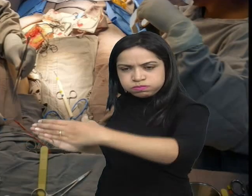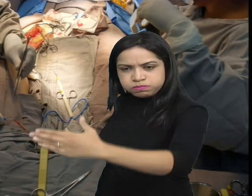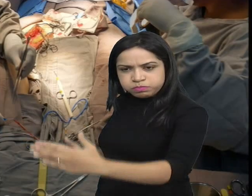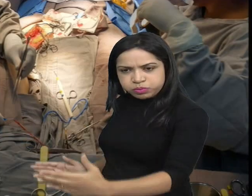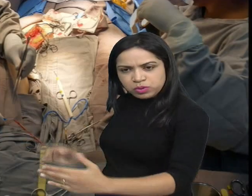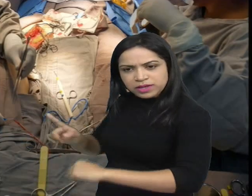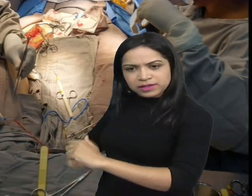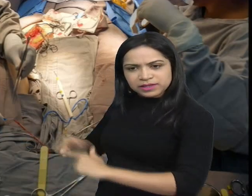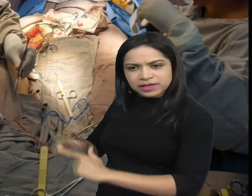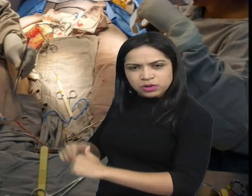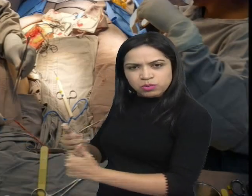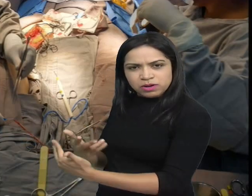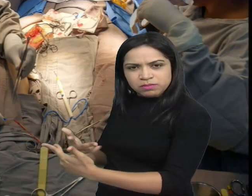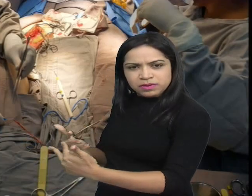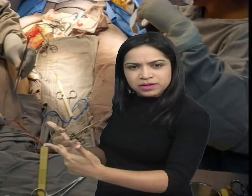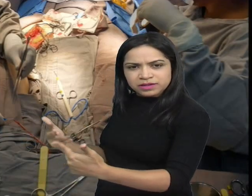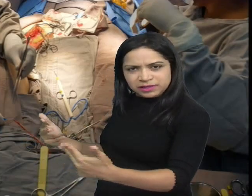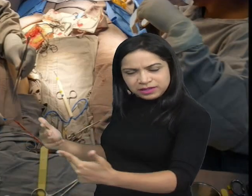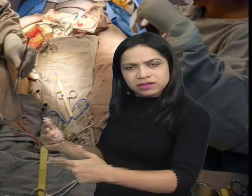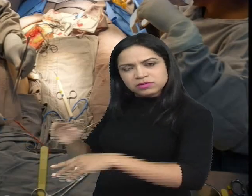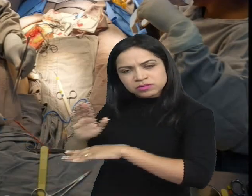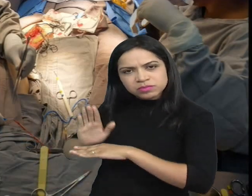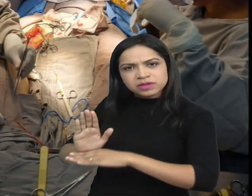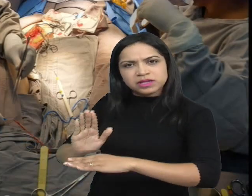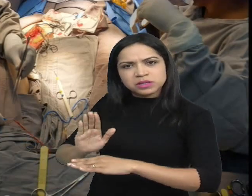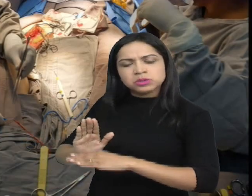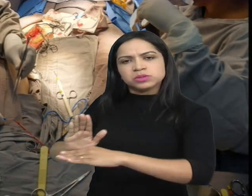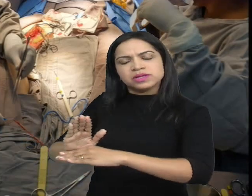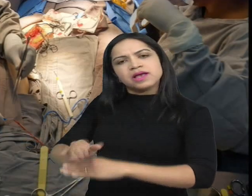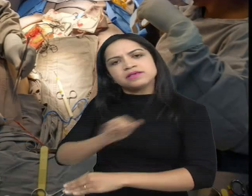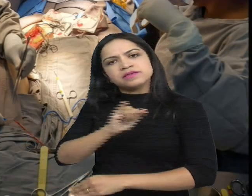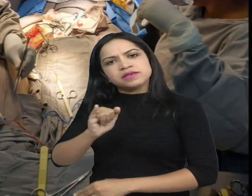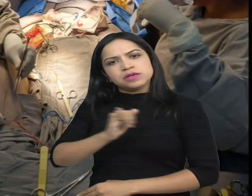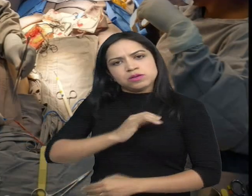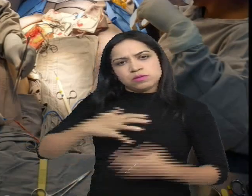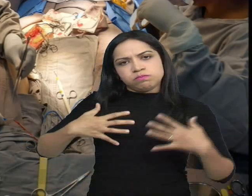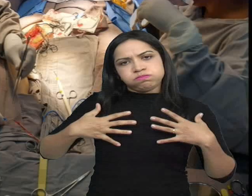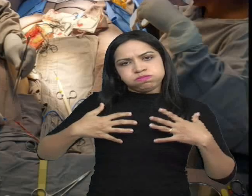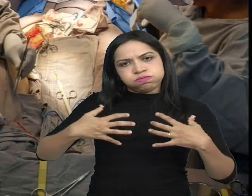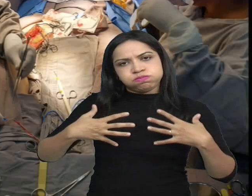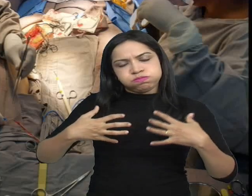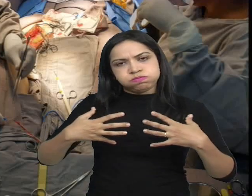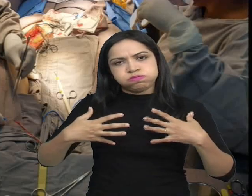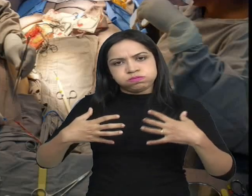paciente. Toda vez que a gente...